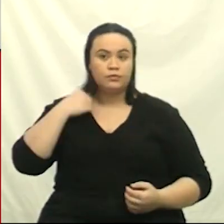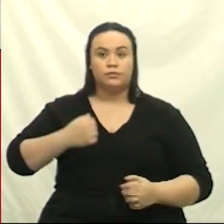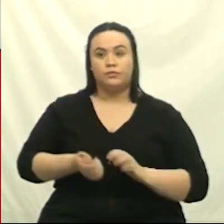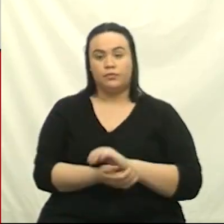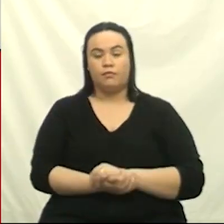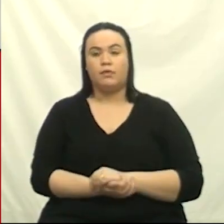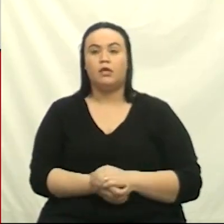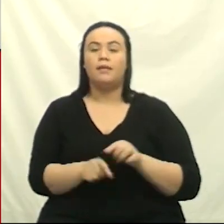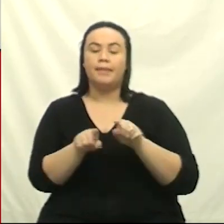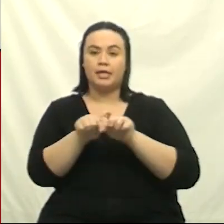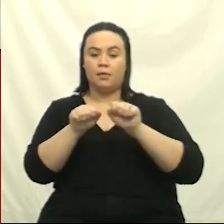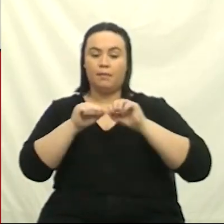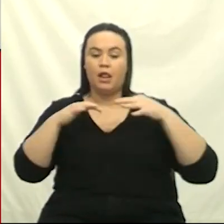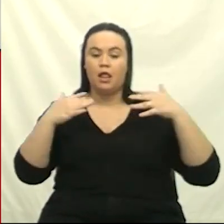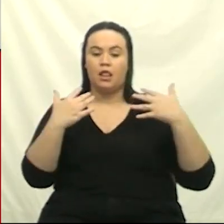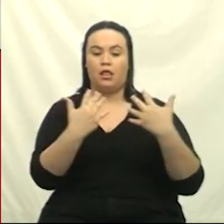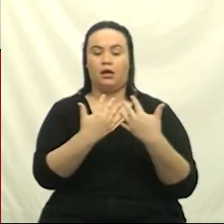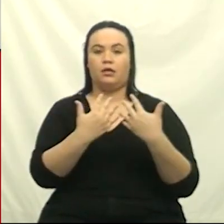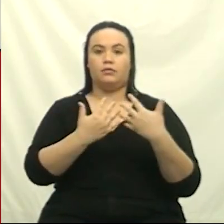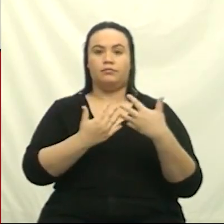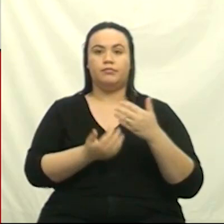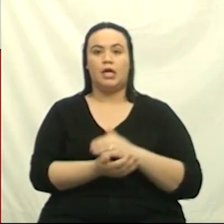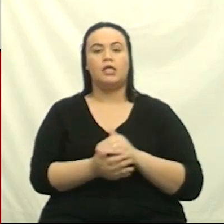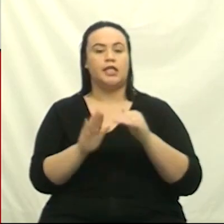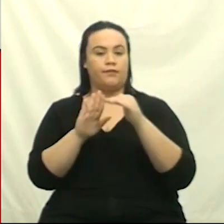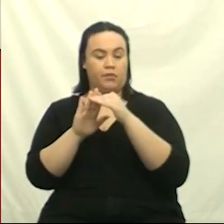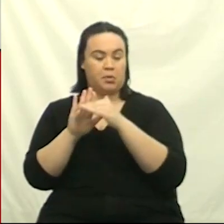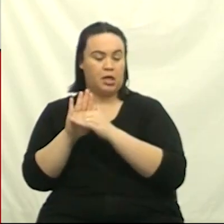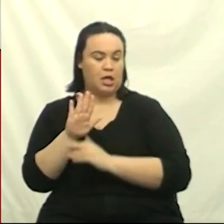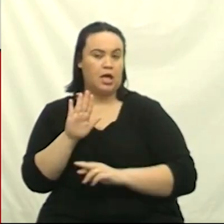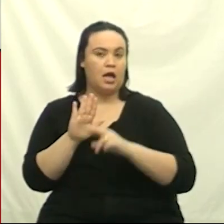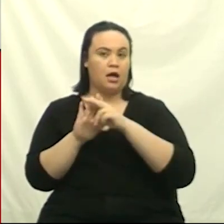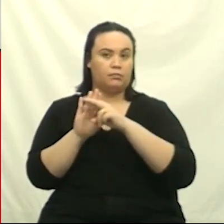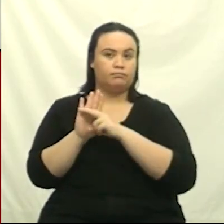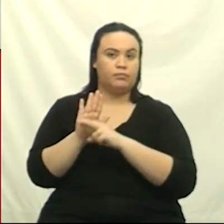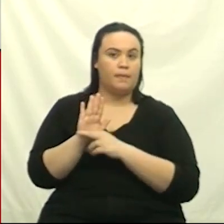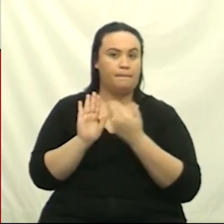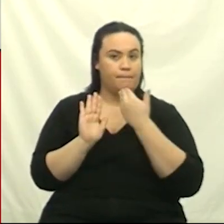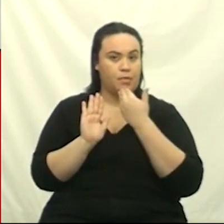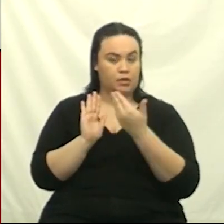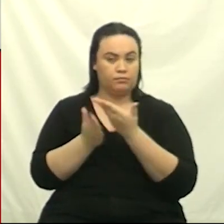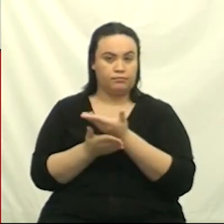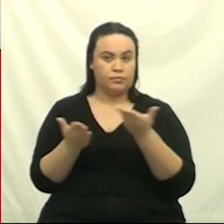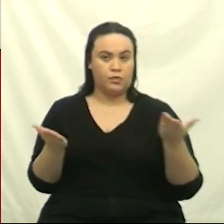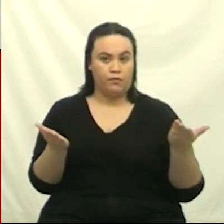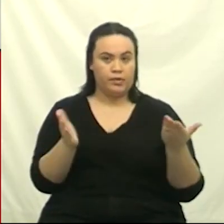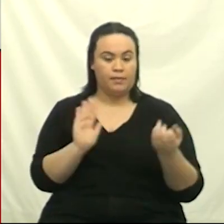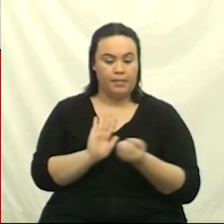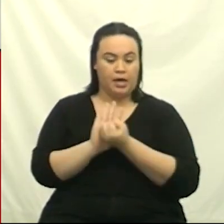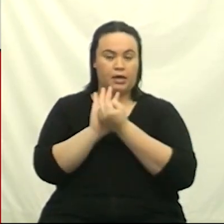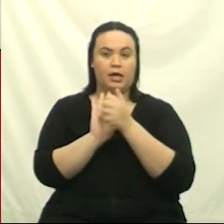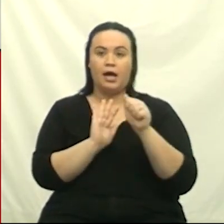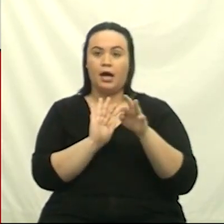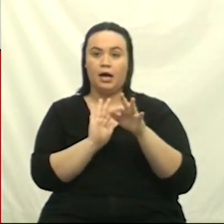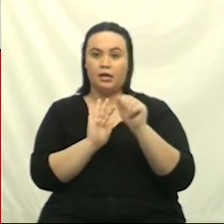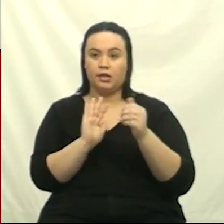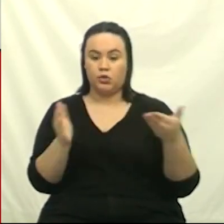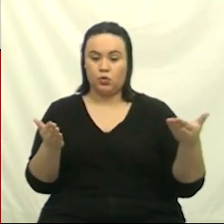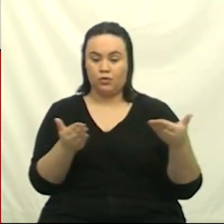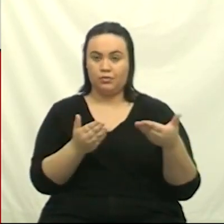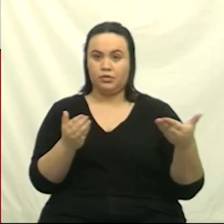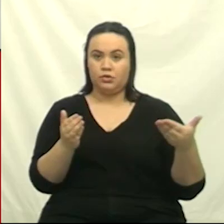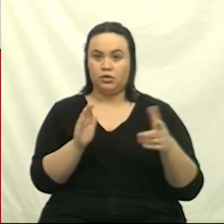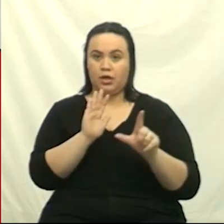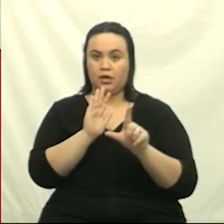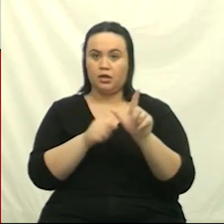e ouvindo o plenário e atendidos as formalidades regimentais requeremos que fique constado na ata dessa sessão